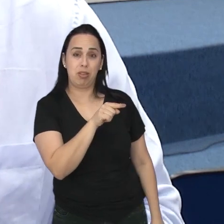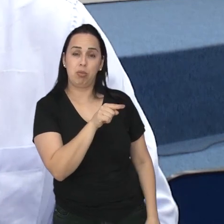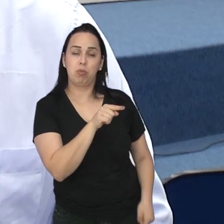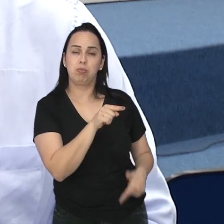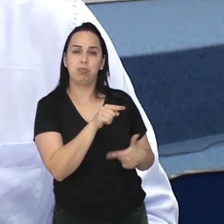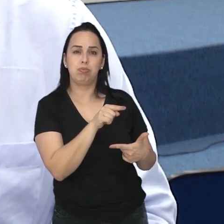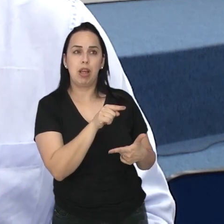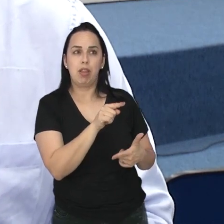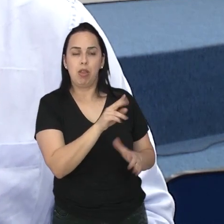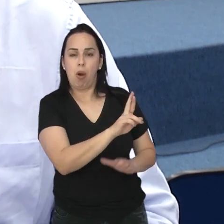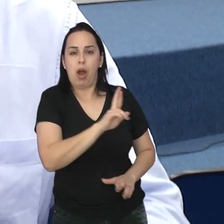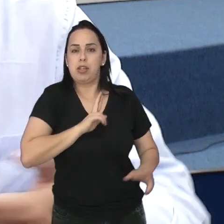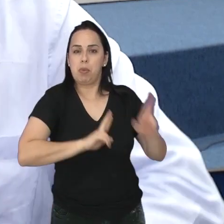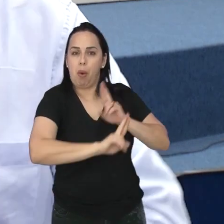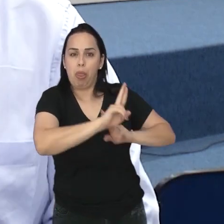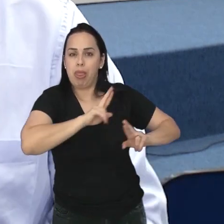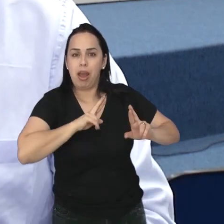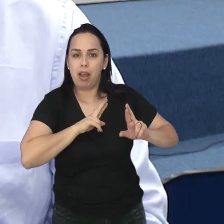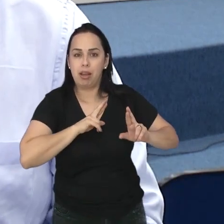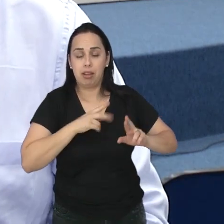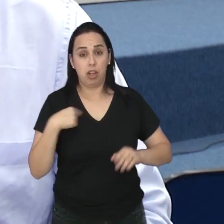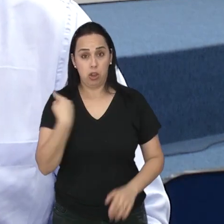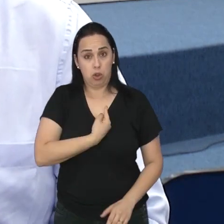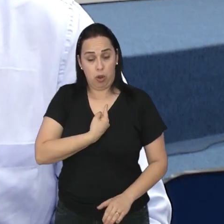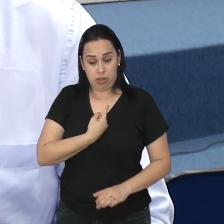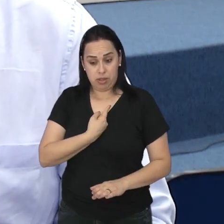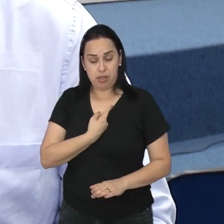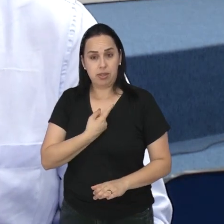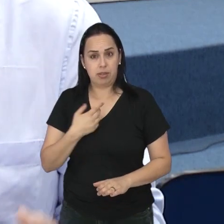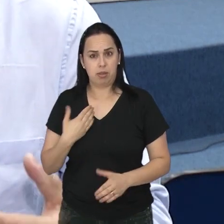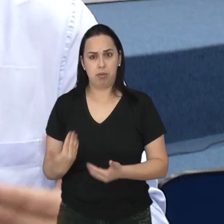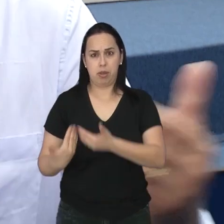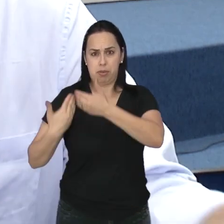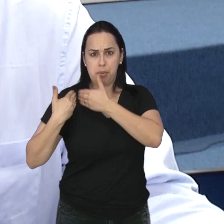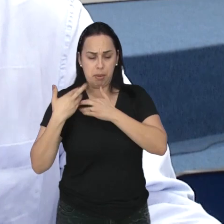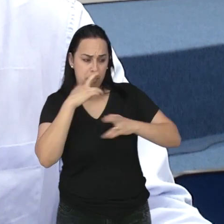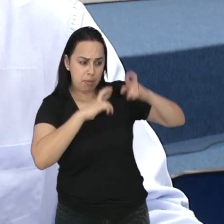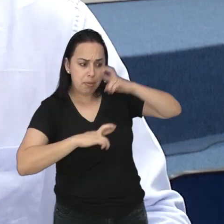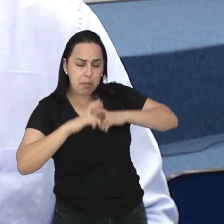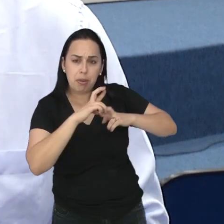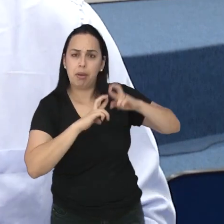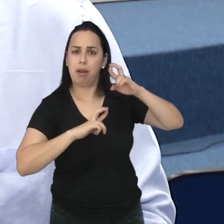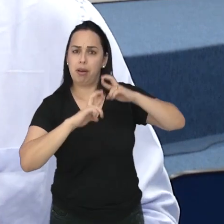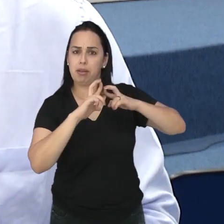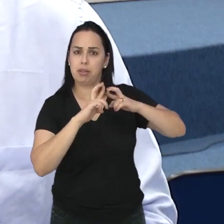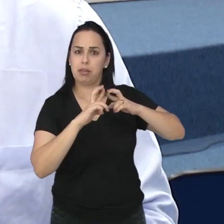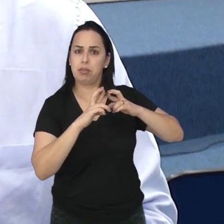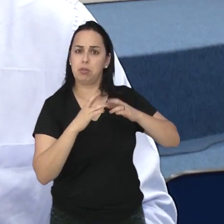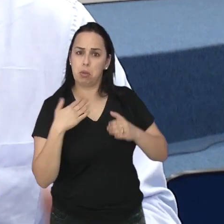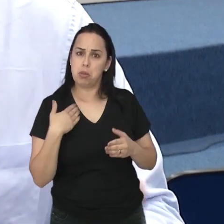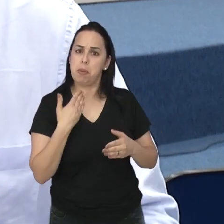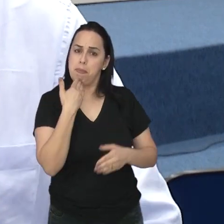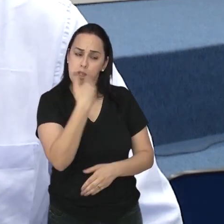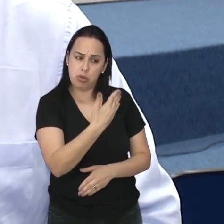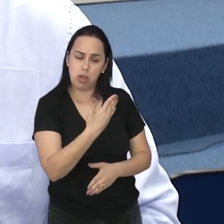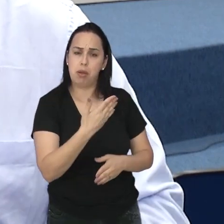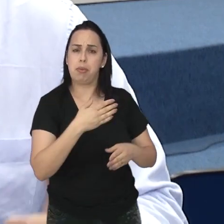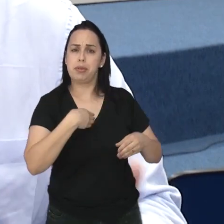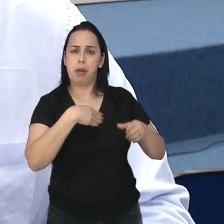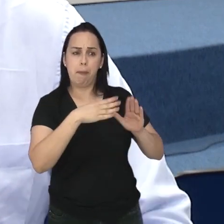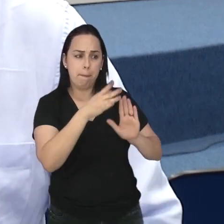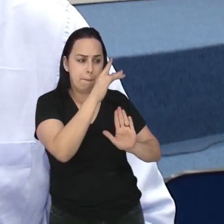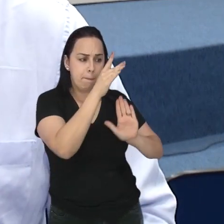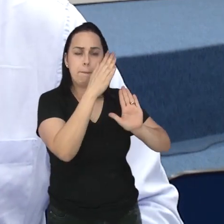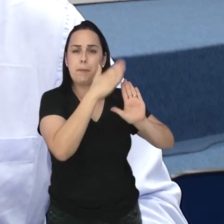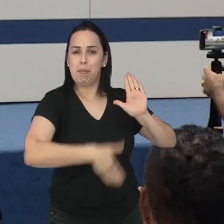em não se dirigir a esta Casa de Leis da forma que nós estávamos o tratando, né, com responsabilidade,